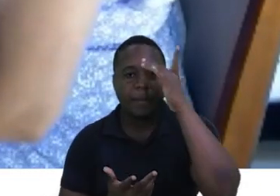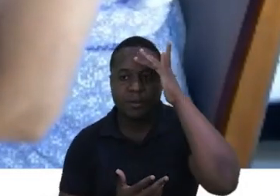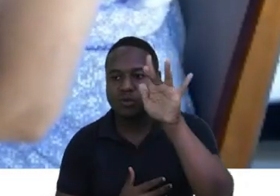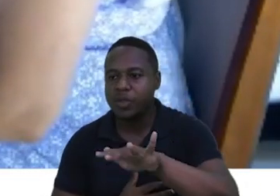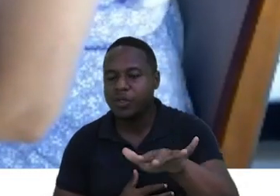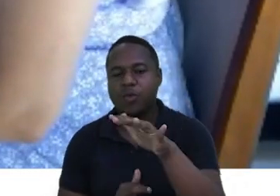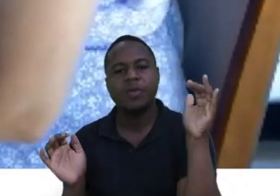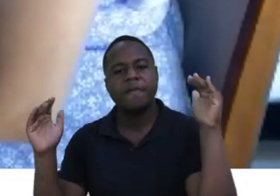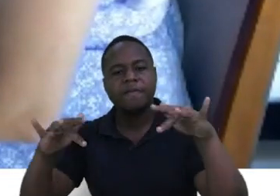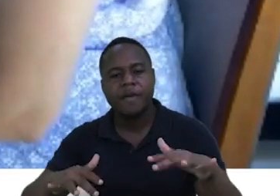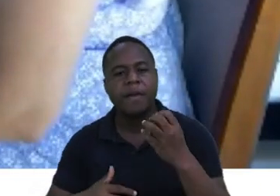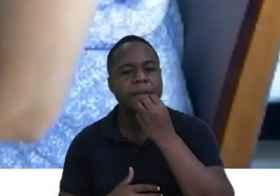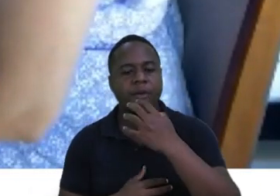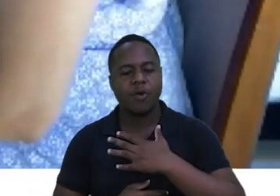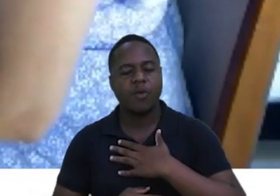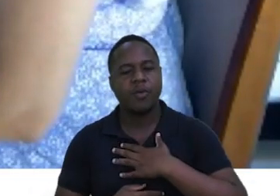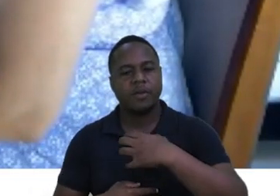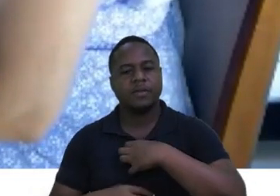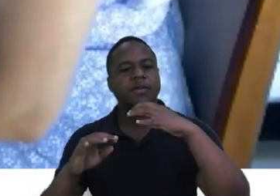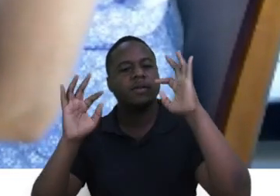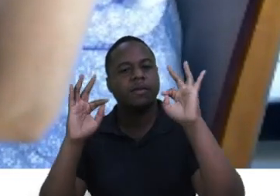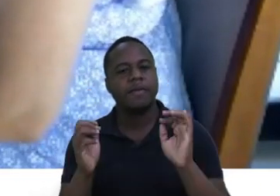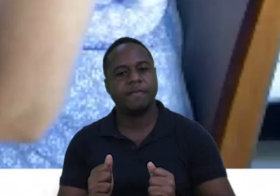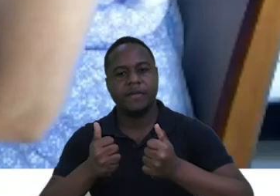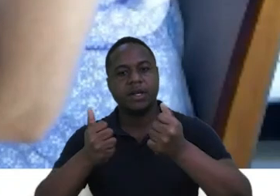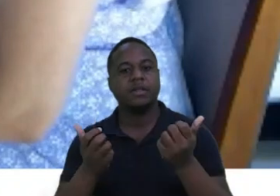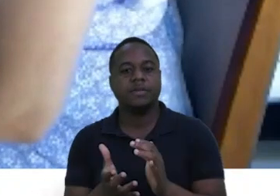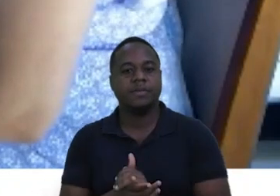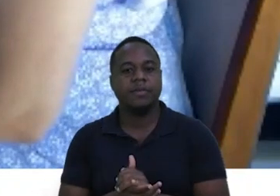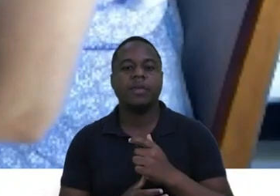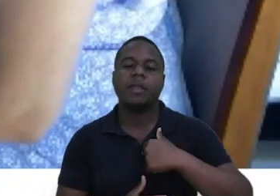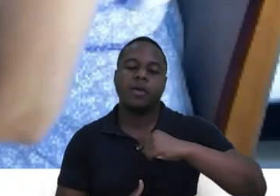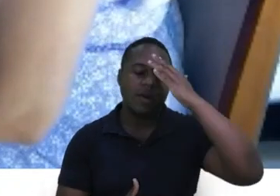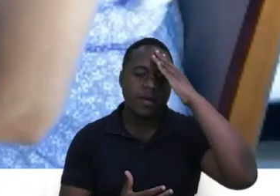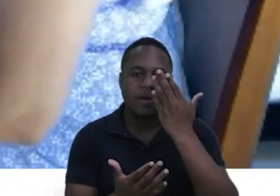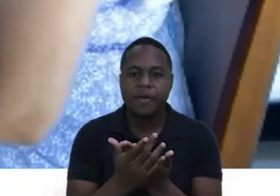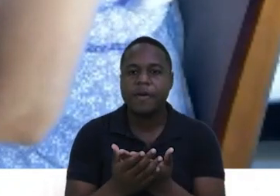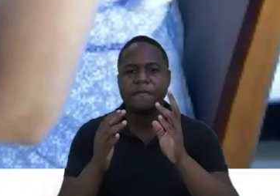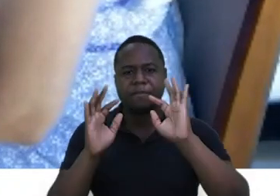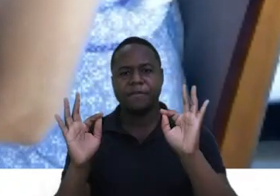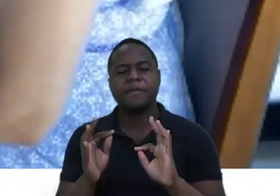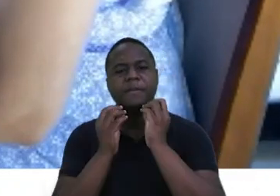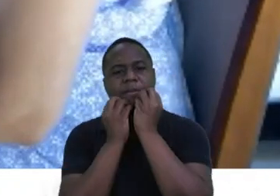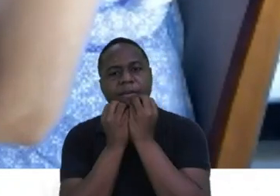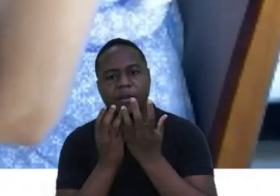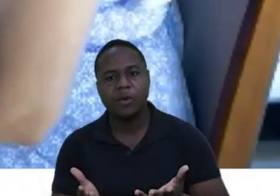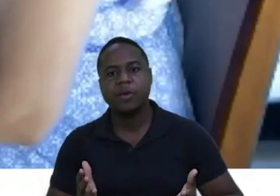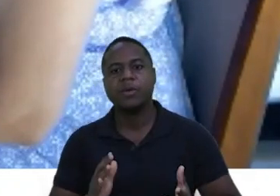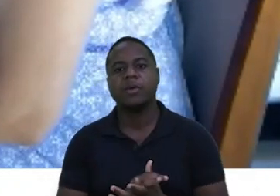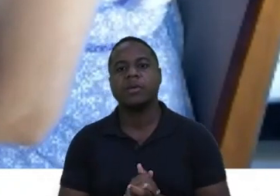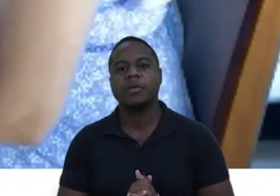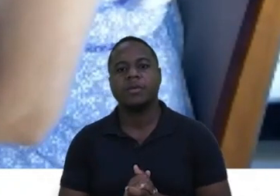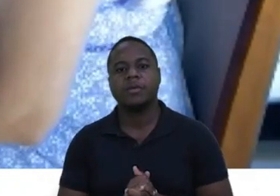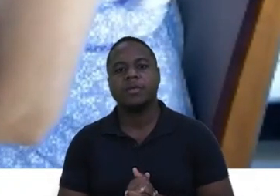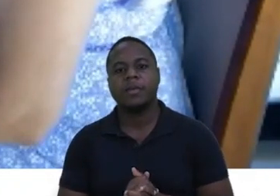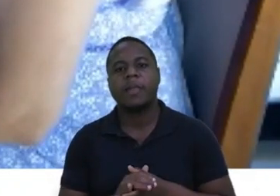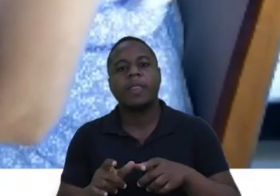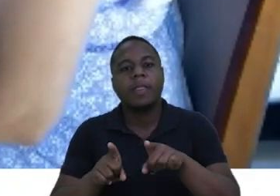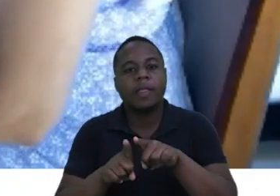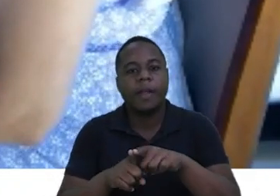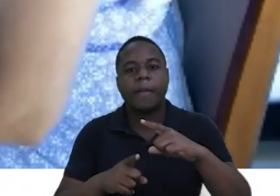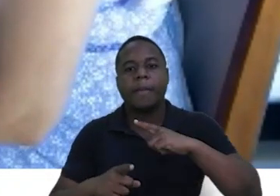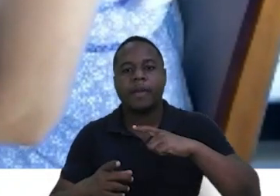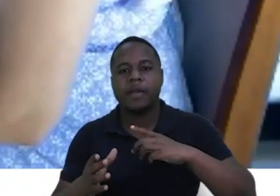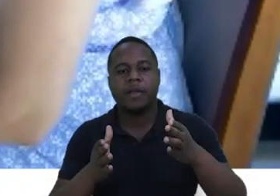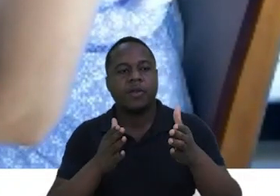vir, vivenciar e sair bem feliz? Então, eu acredito nessa cultura, nesse forró. E nessa estrada, a gente só aproxima